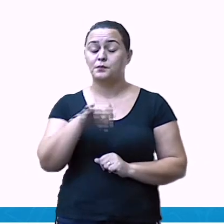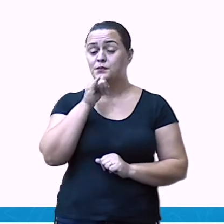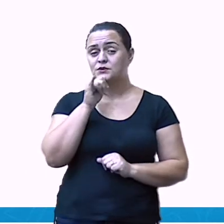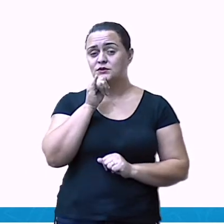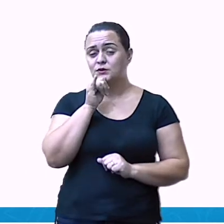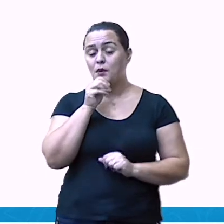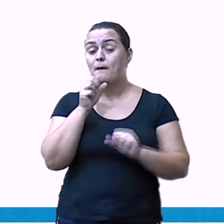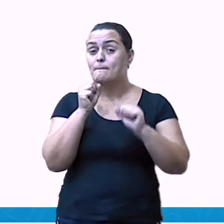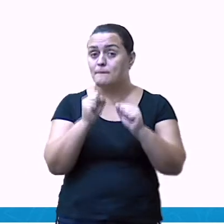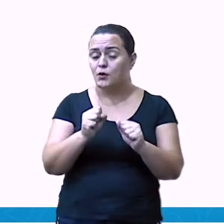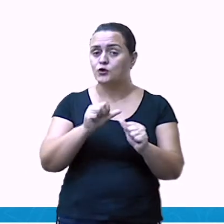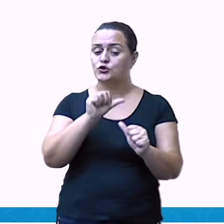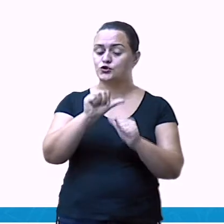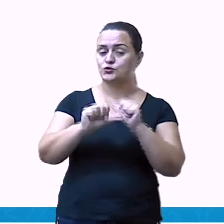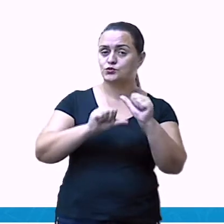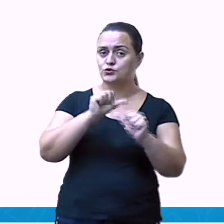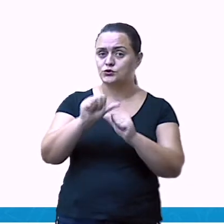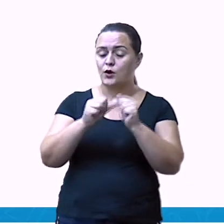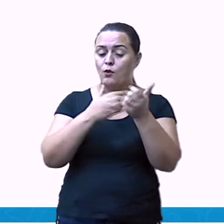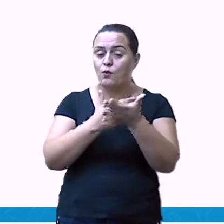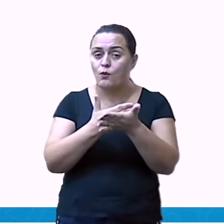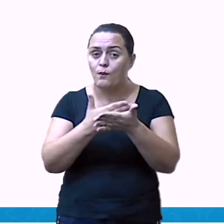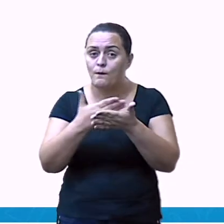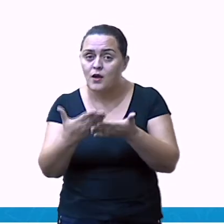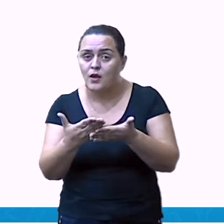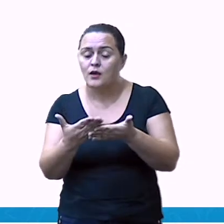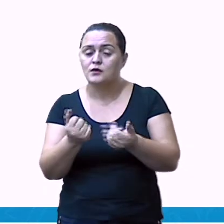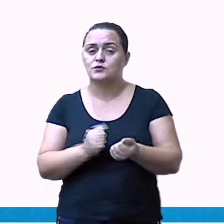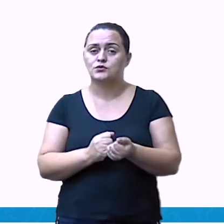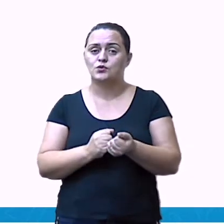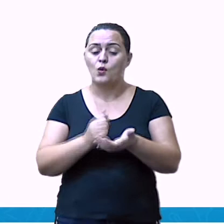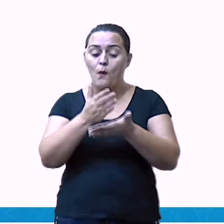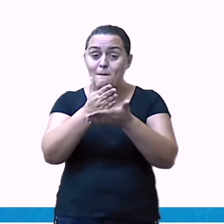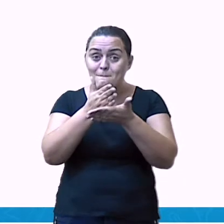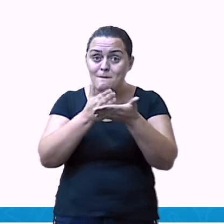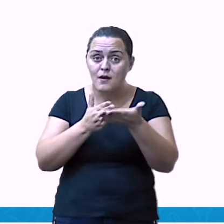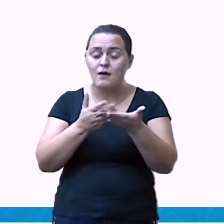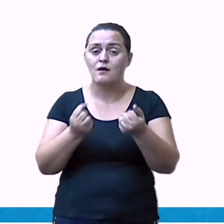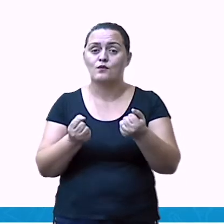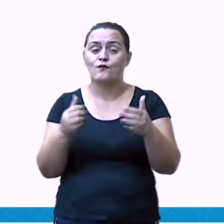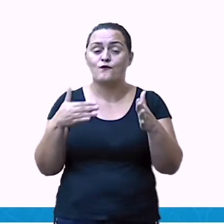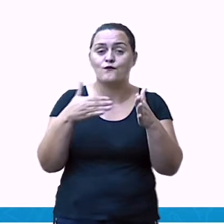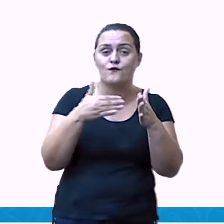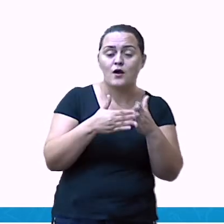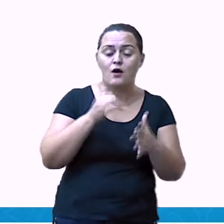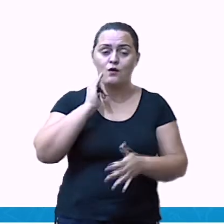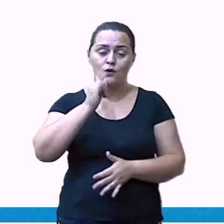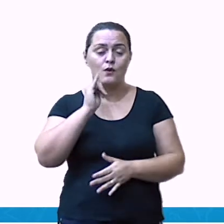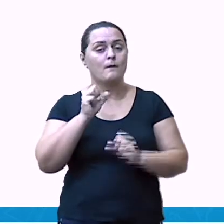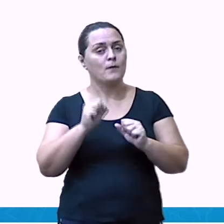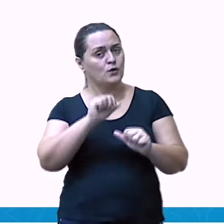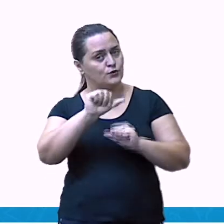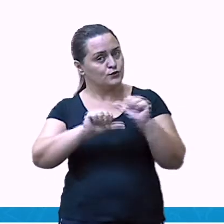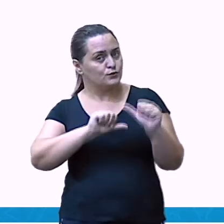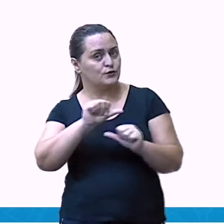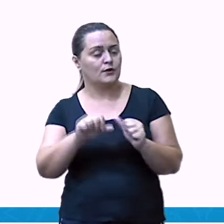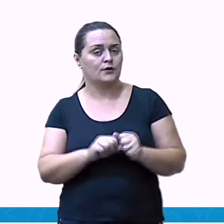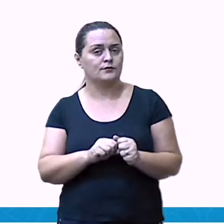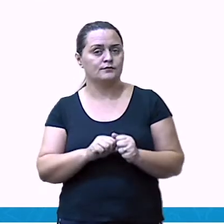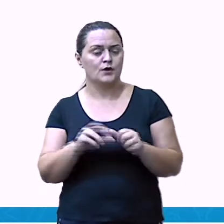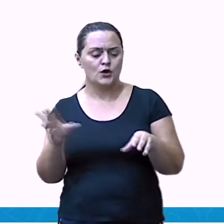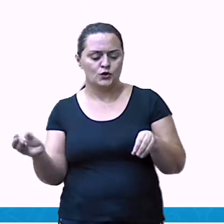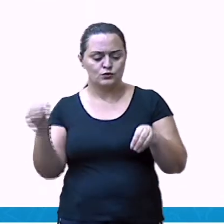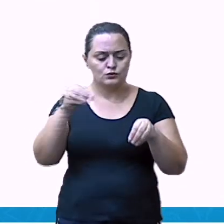mudar o início, o meio ou o final do conto. Inserir na história elementos